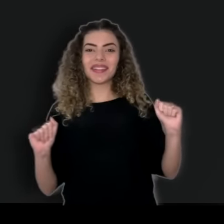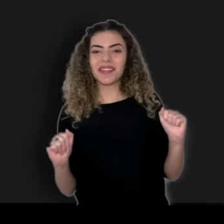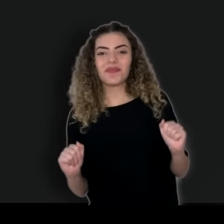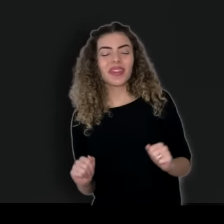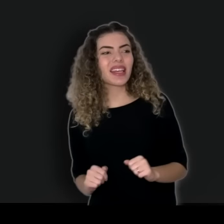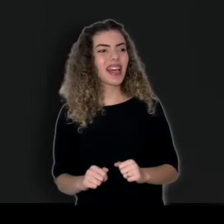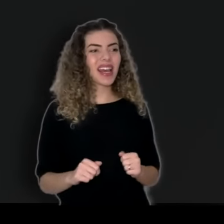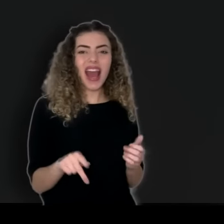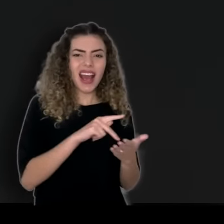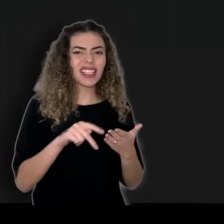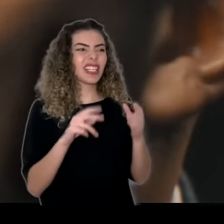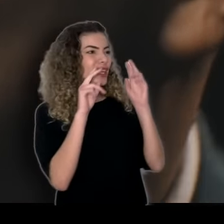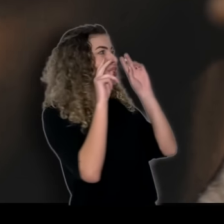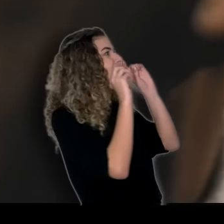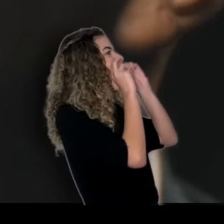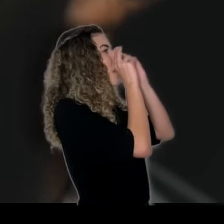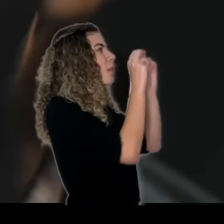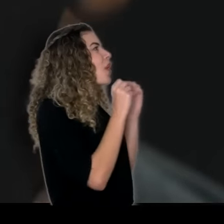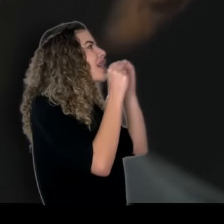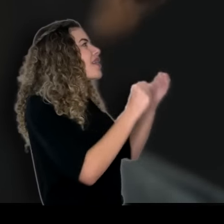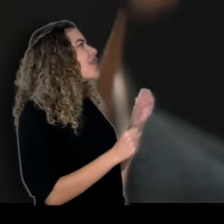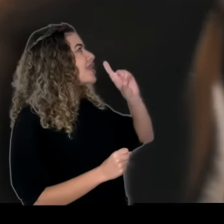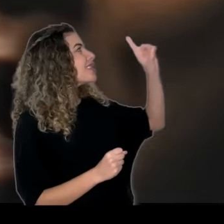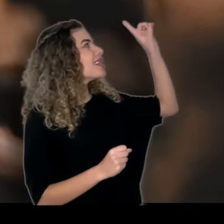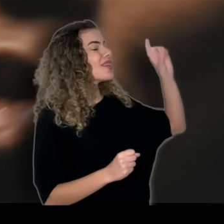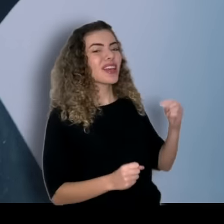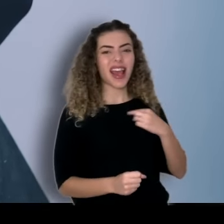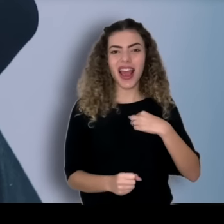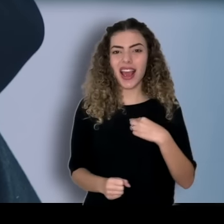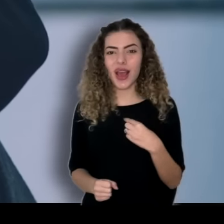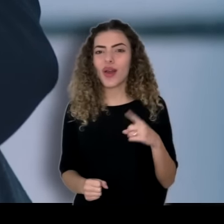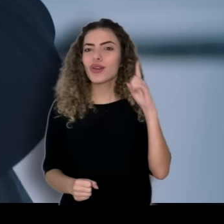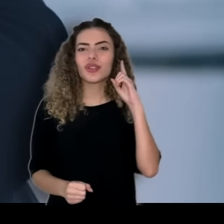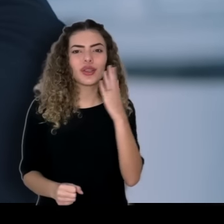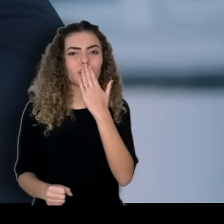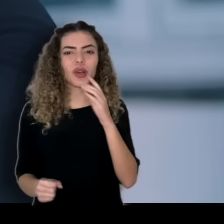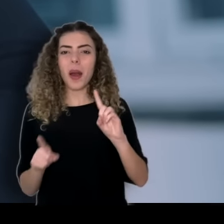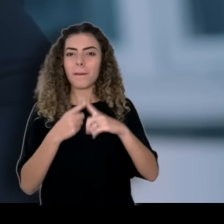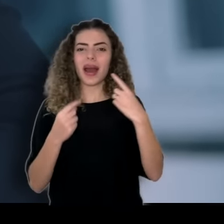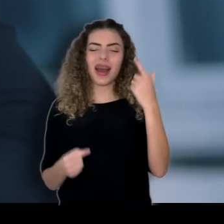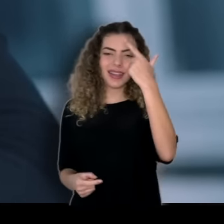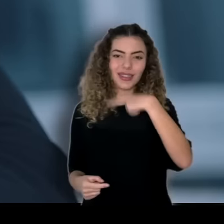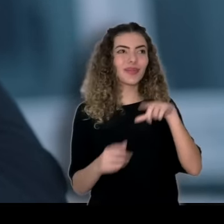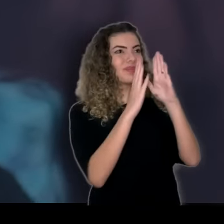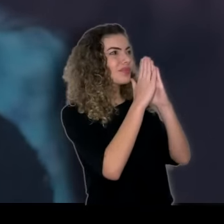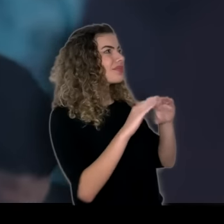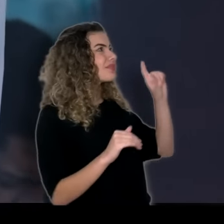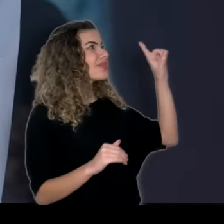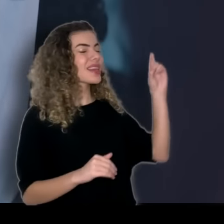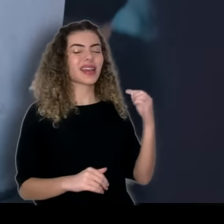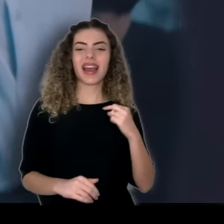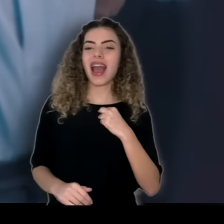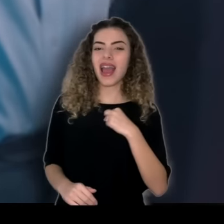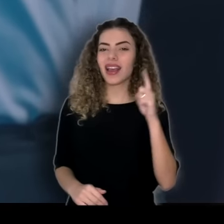escrito louvado seja o nome do Senhor Eu sou surdo e mudo, mas sou adorador Eu sou surdo e mudo, mas sou